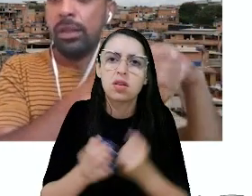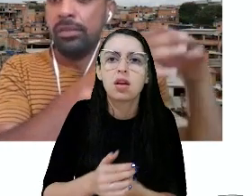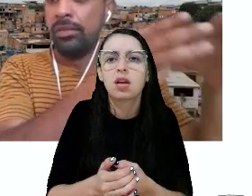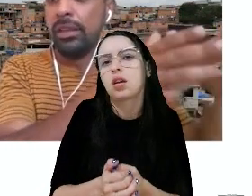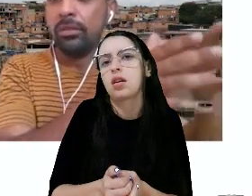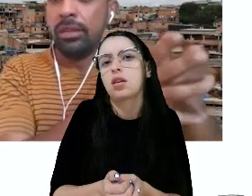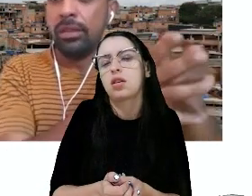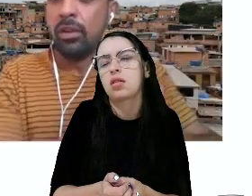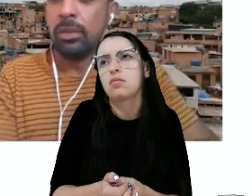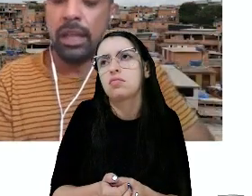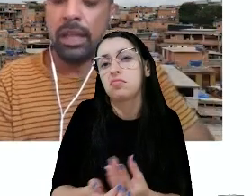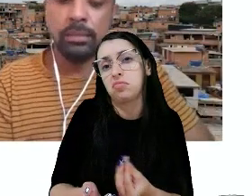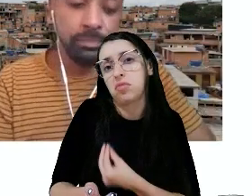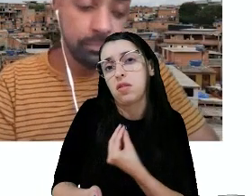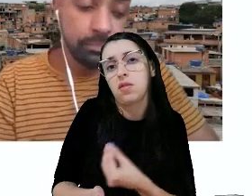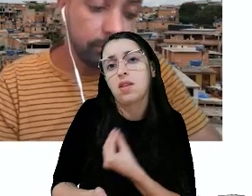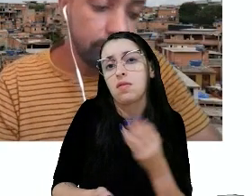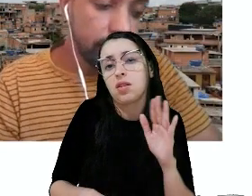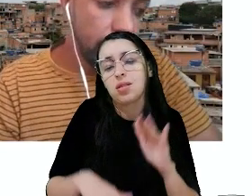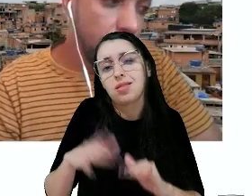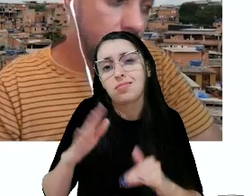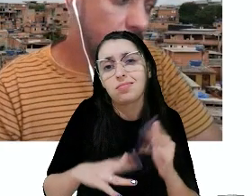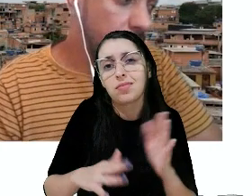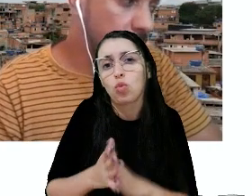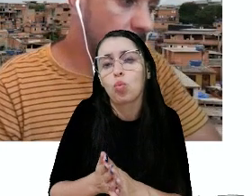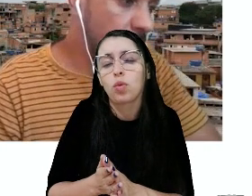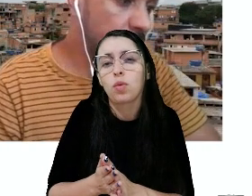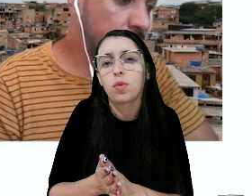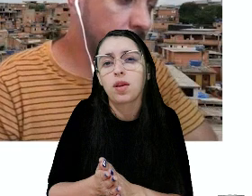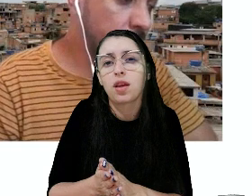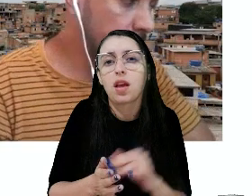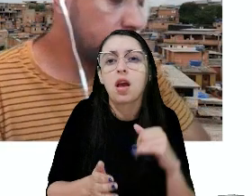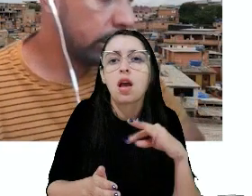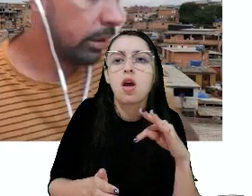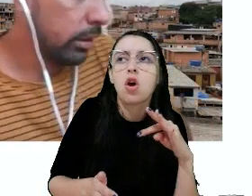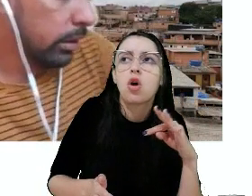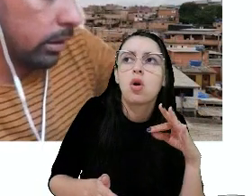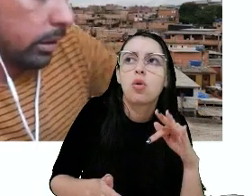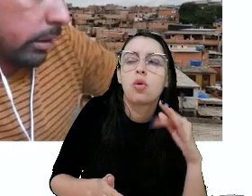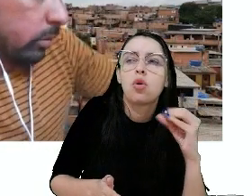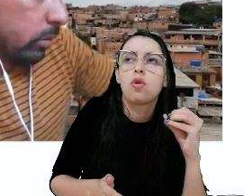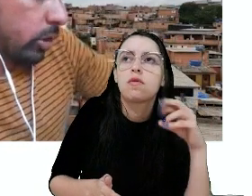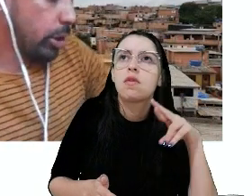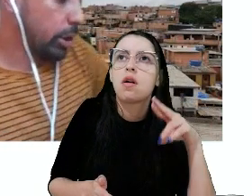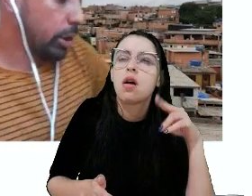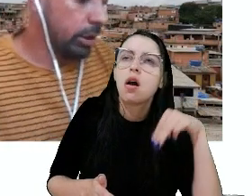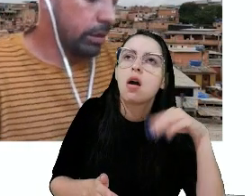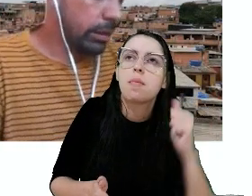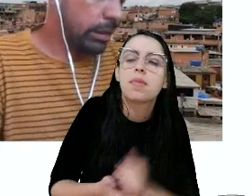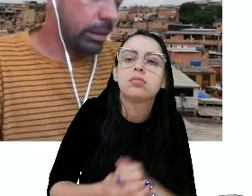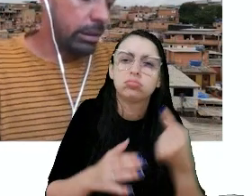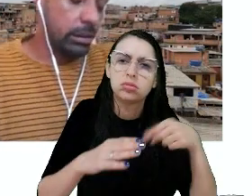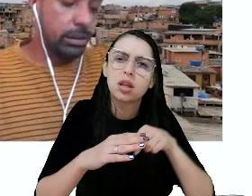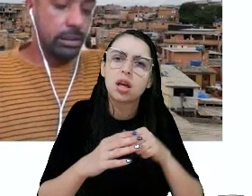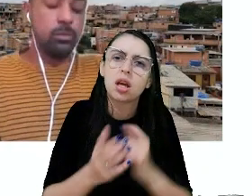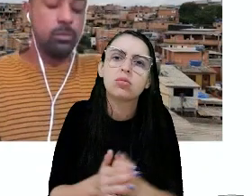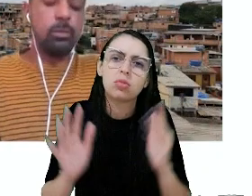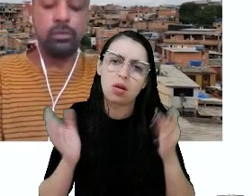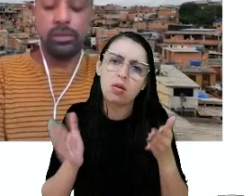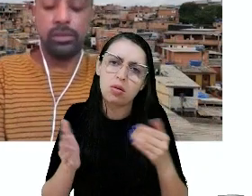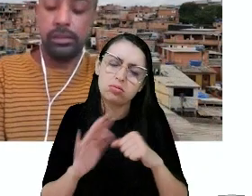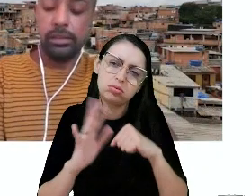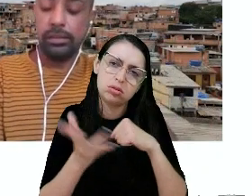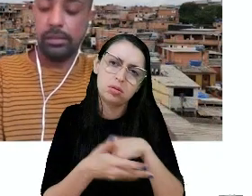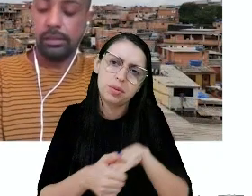dentro e sobrevivendo da forma que dá. Então, acho que dentro